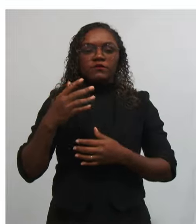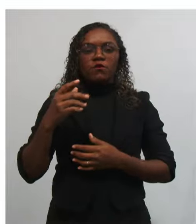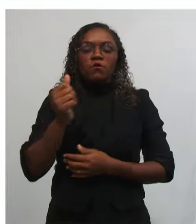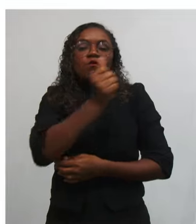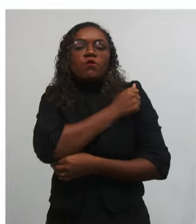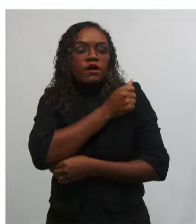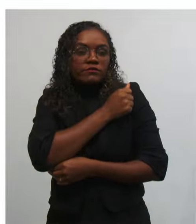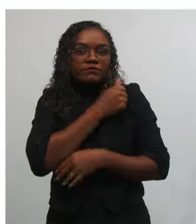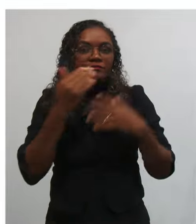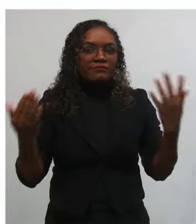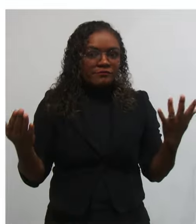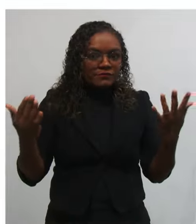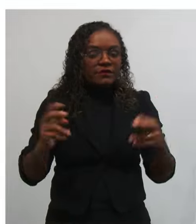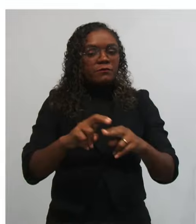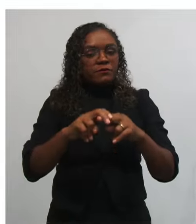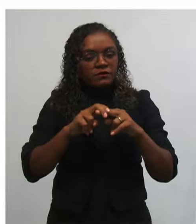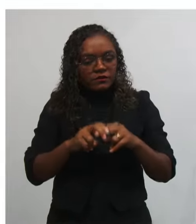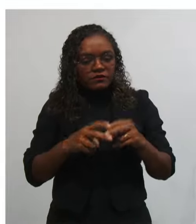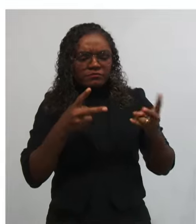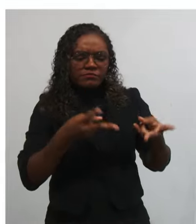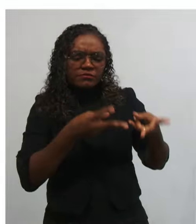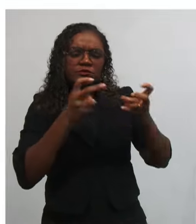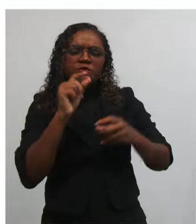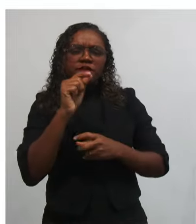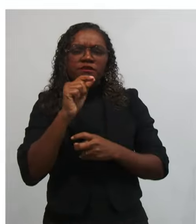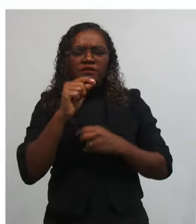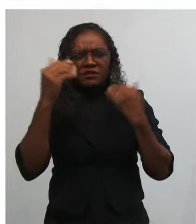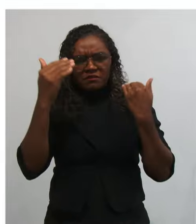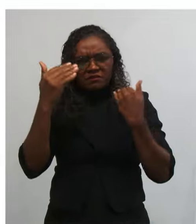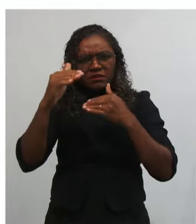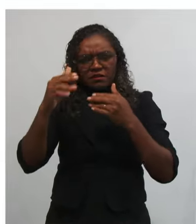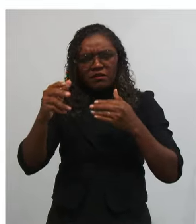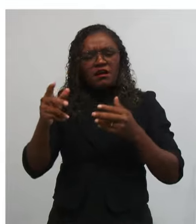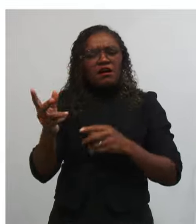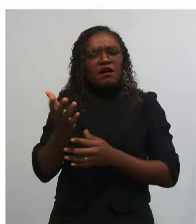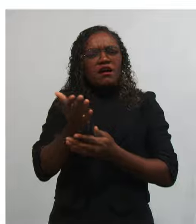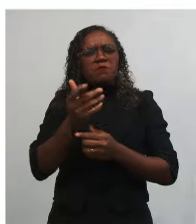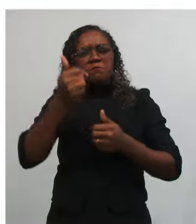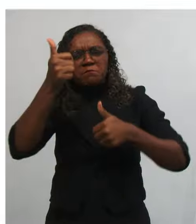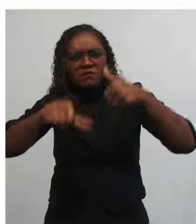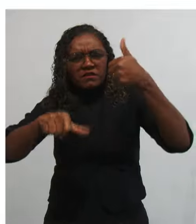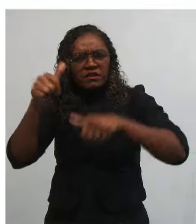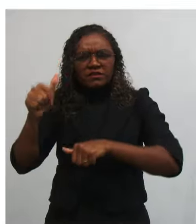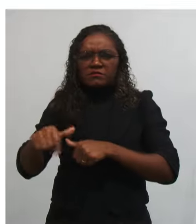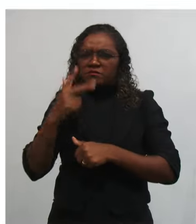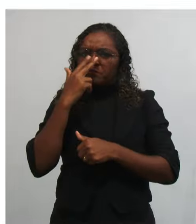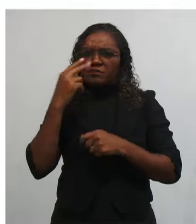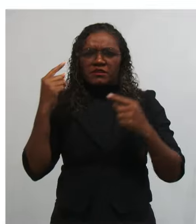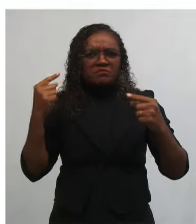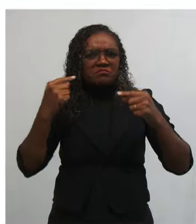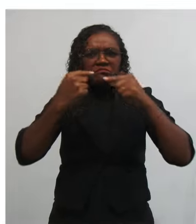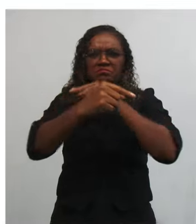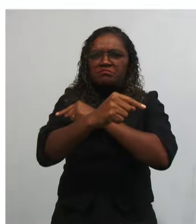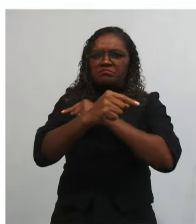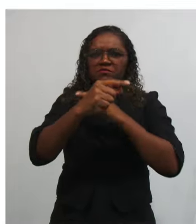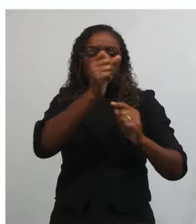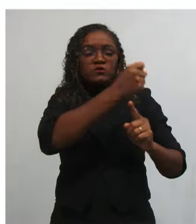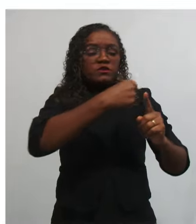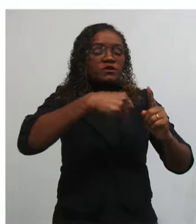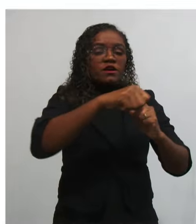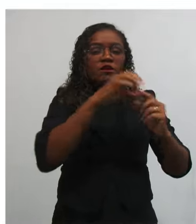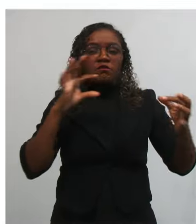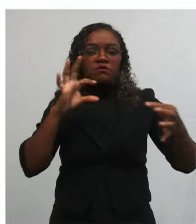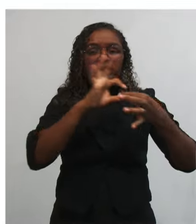concepção de de avaliação baseada numa concepção de educação desvinculada de um contexto social